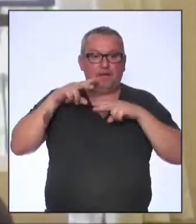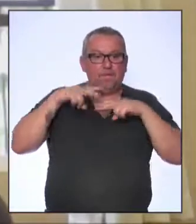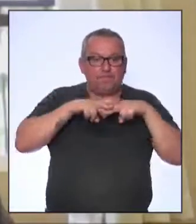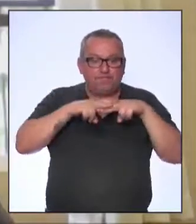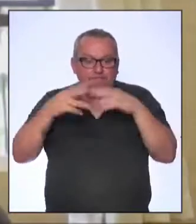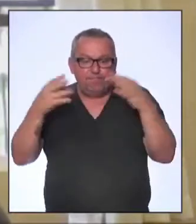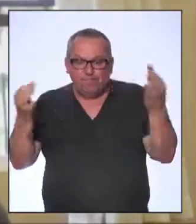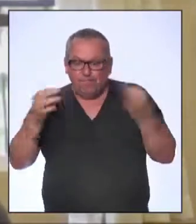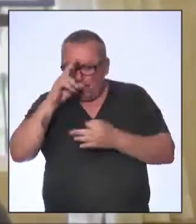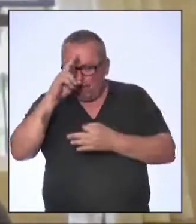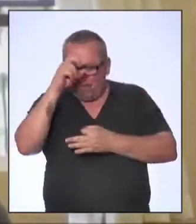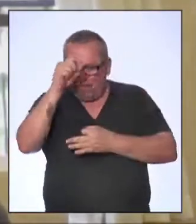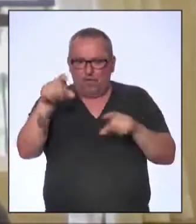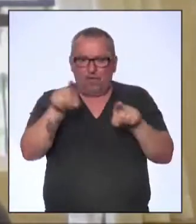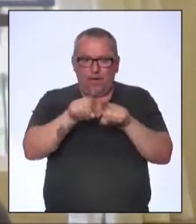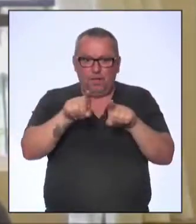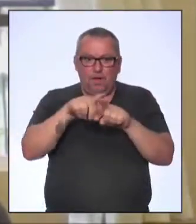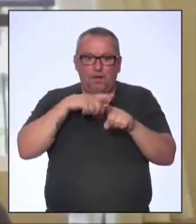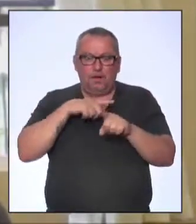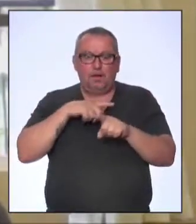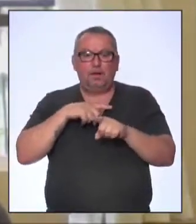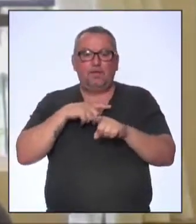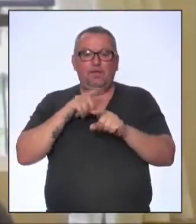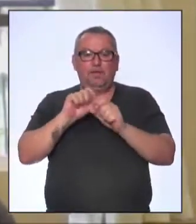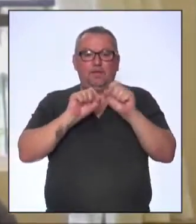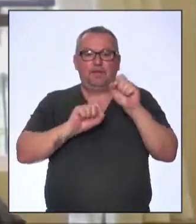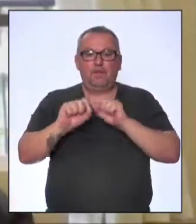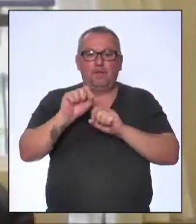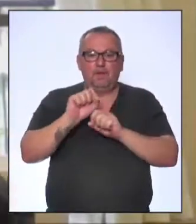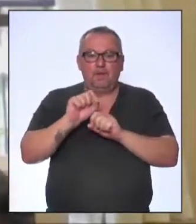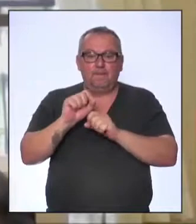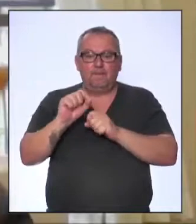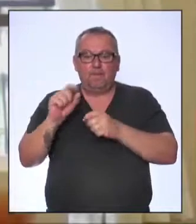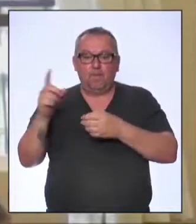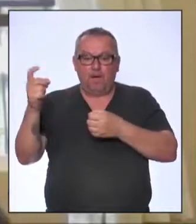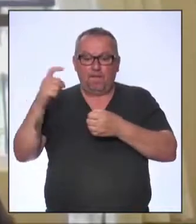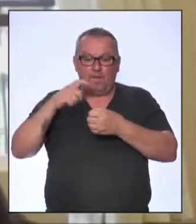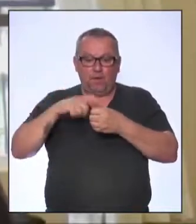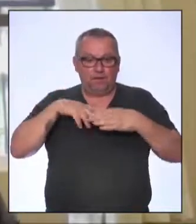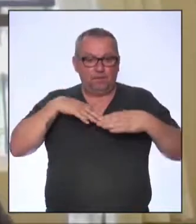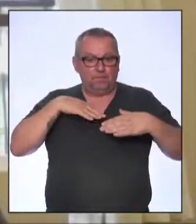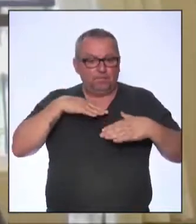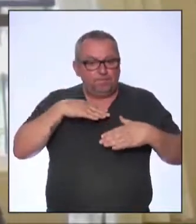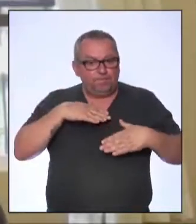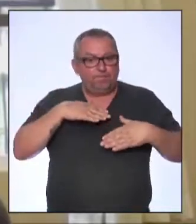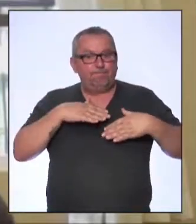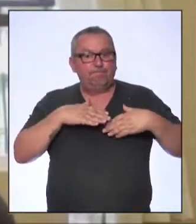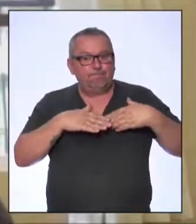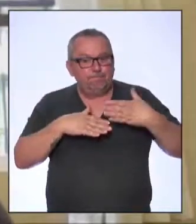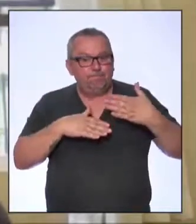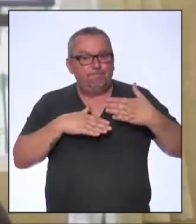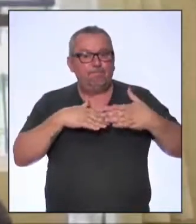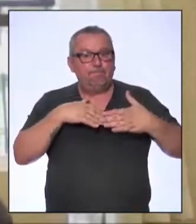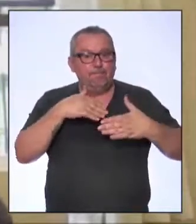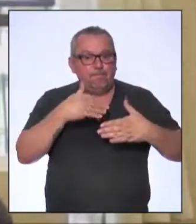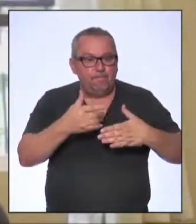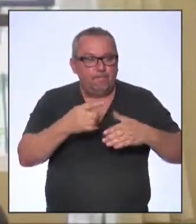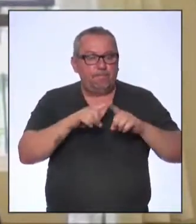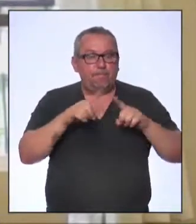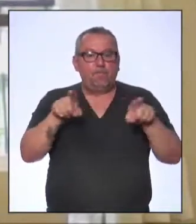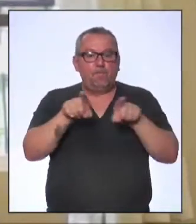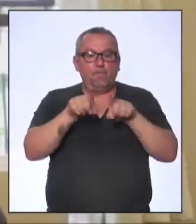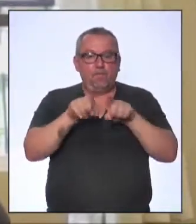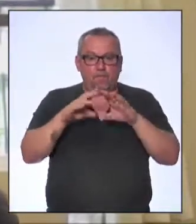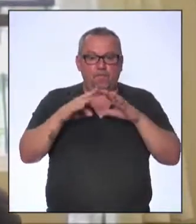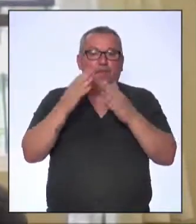nós temos que preparar para uma, como fala, para uma volta gradual. Isso vai ser trabalhado, né? A